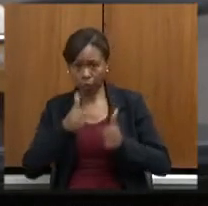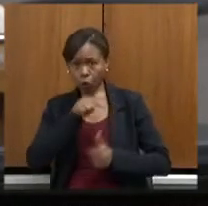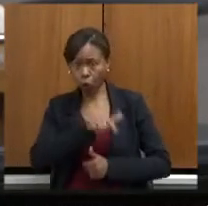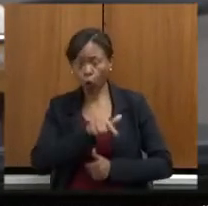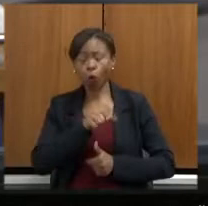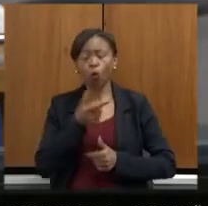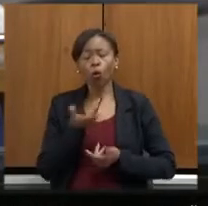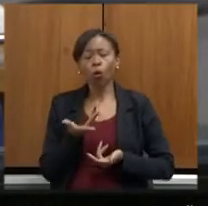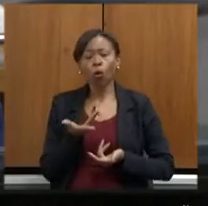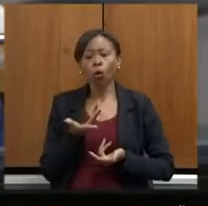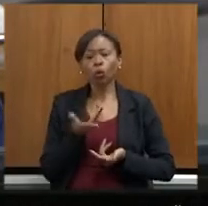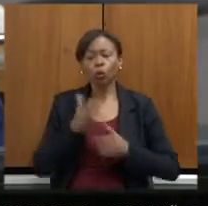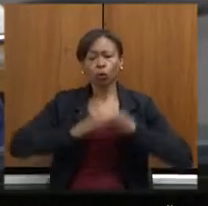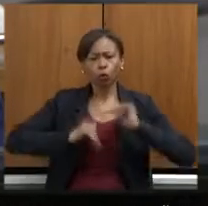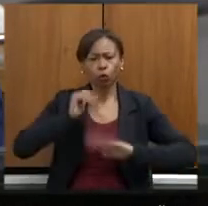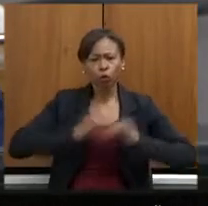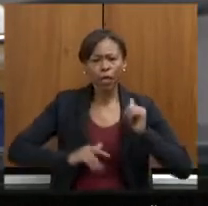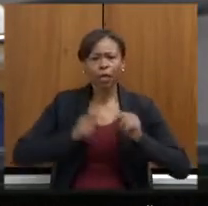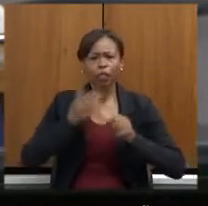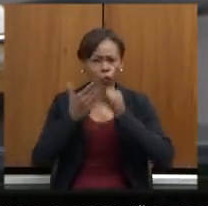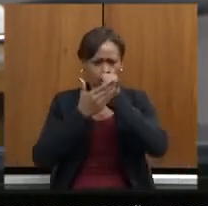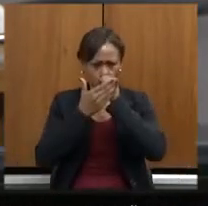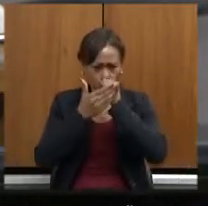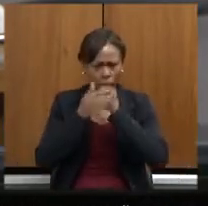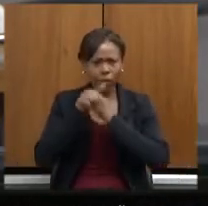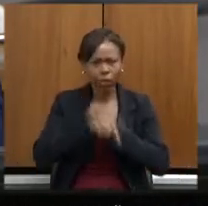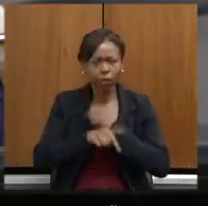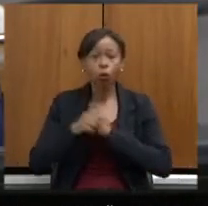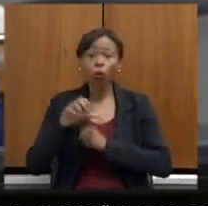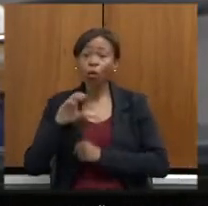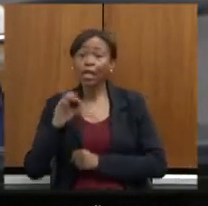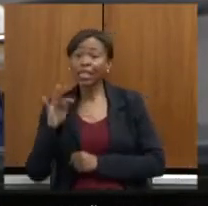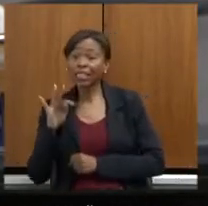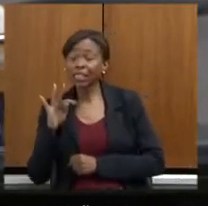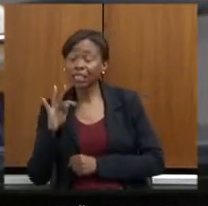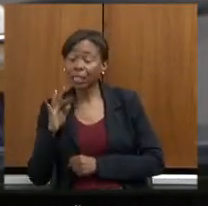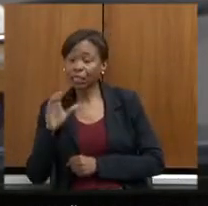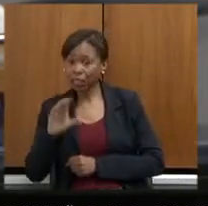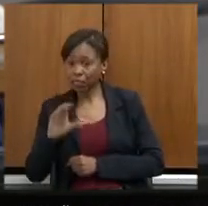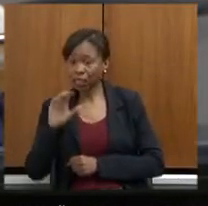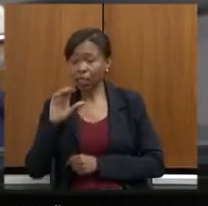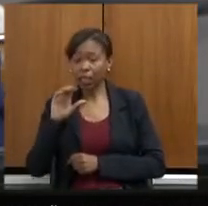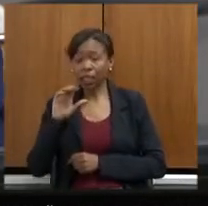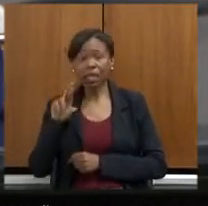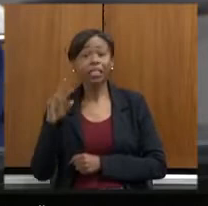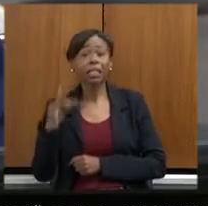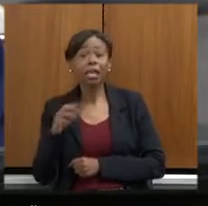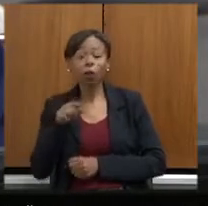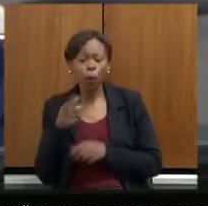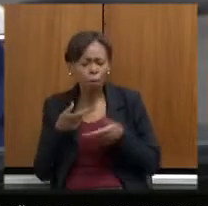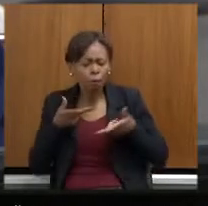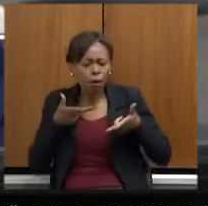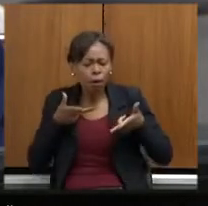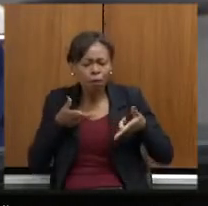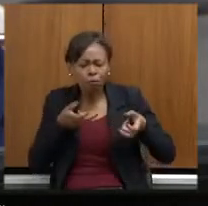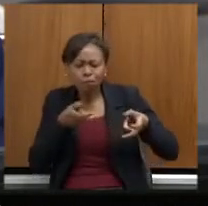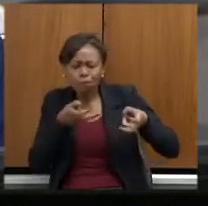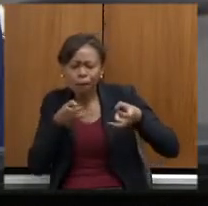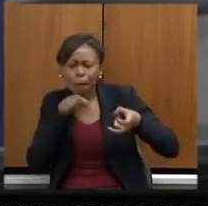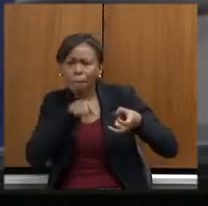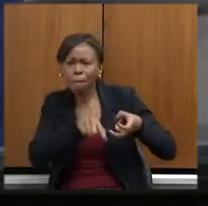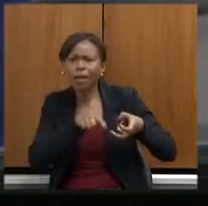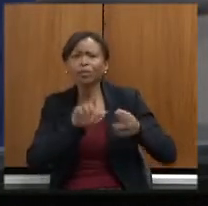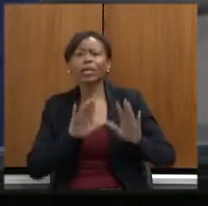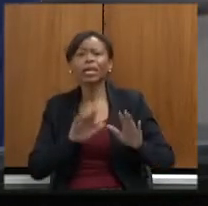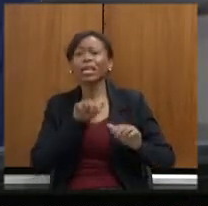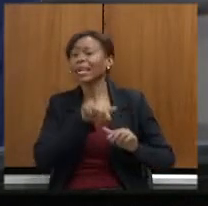Gerais para que os rts a compõem e melhor nas granjas esses lotes de animais que saem e sequestra esse animal lá no